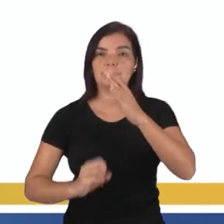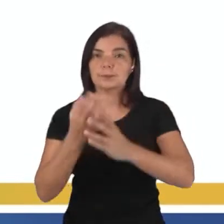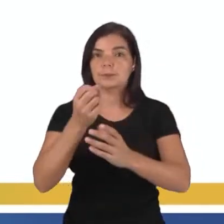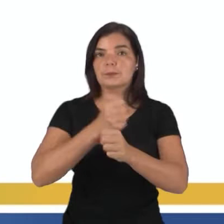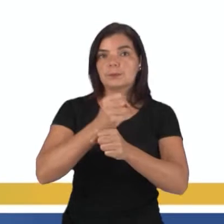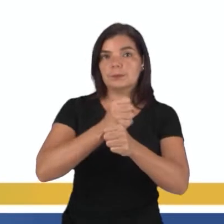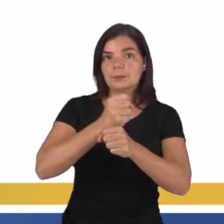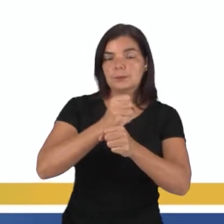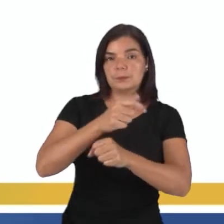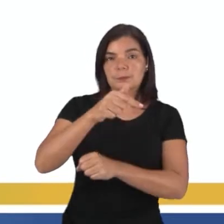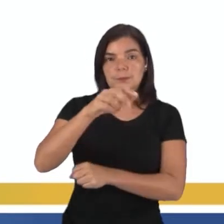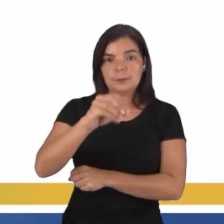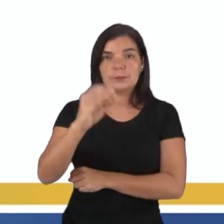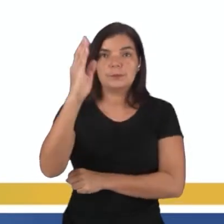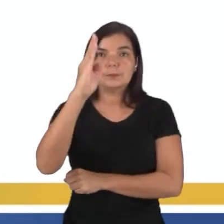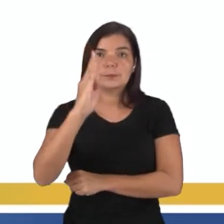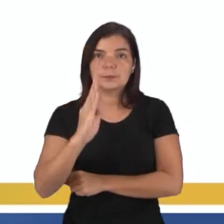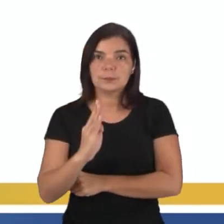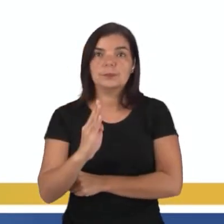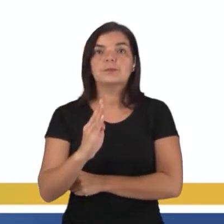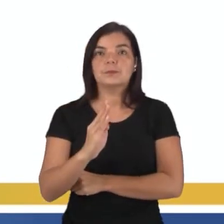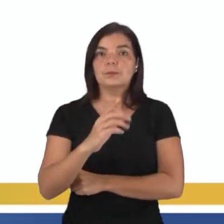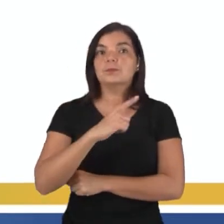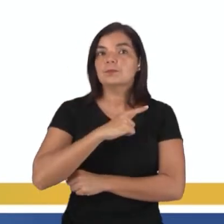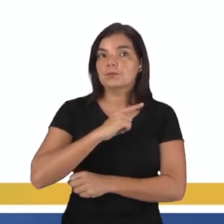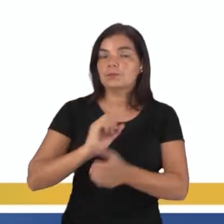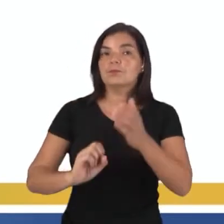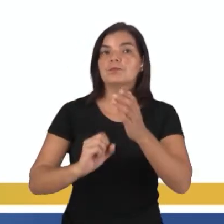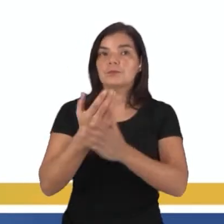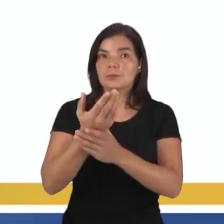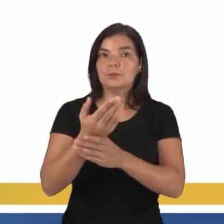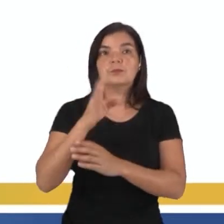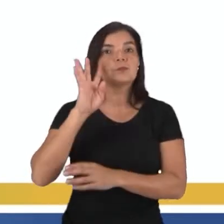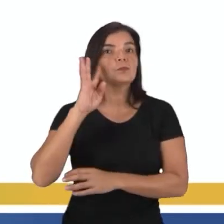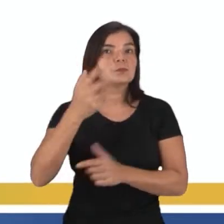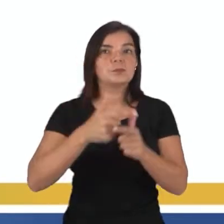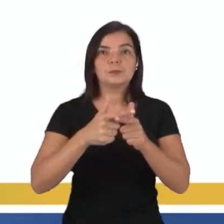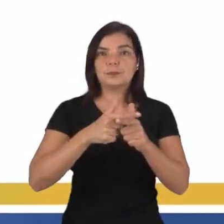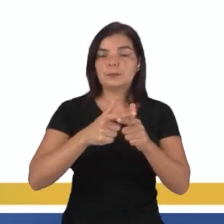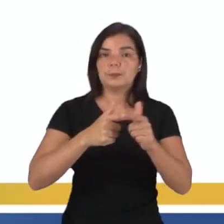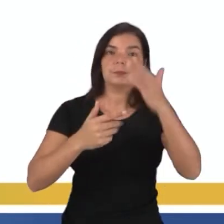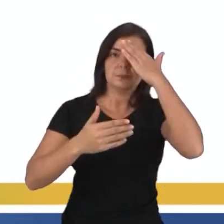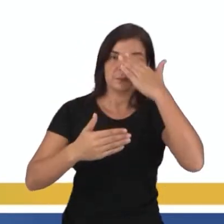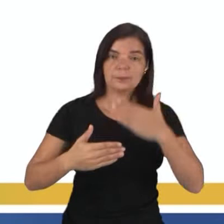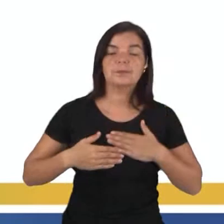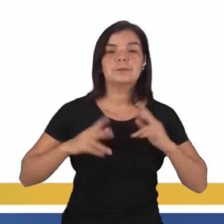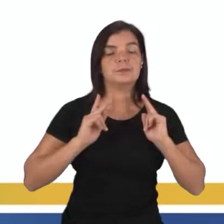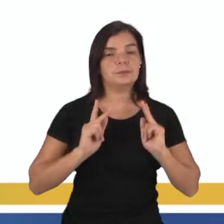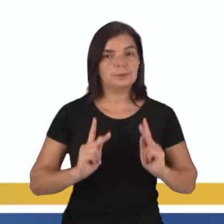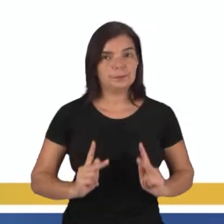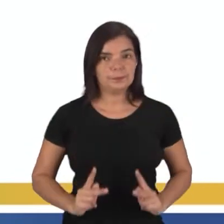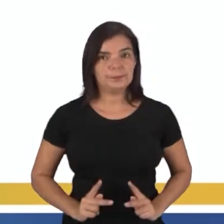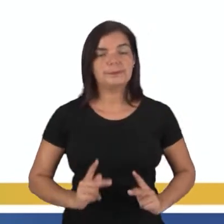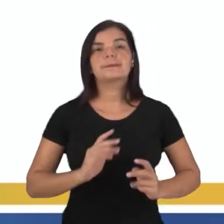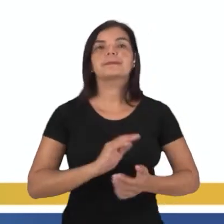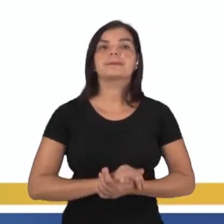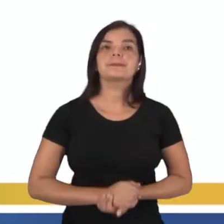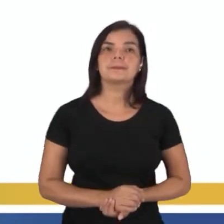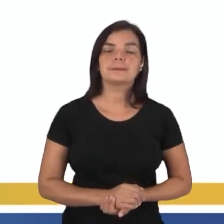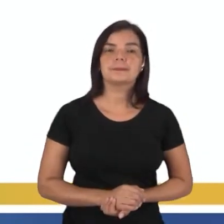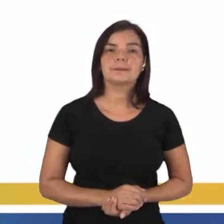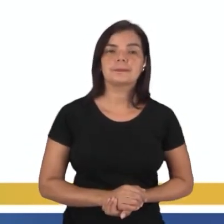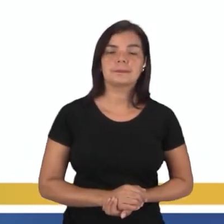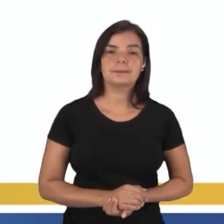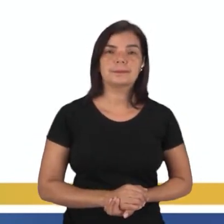propostas de abordagem do corpo, surgiram na década de 70 no Brasil e tiveram origem na busca